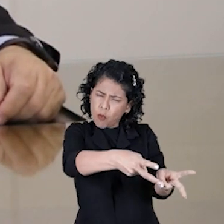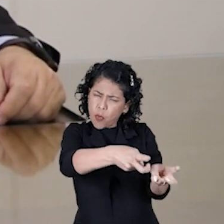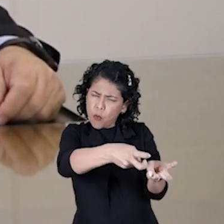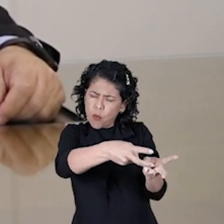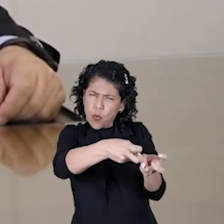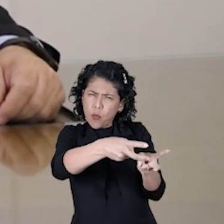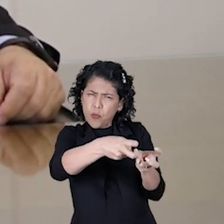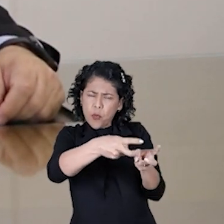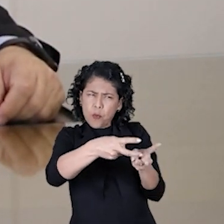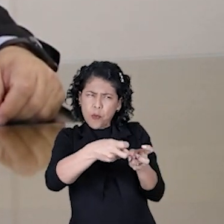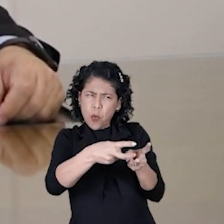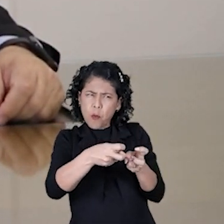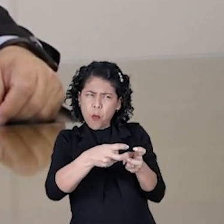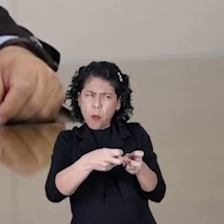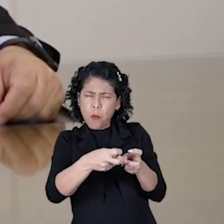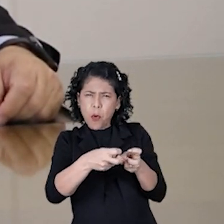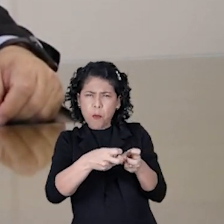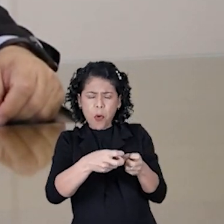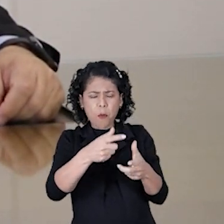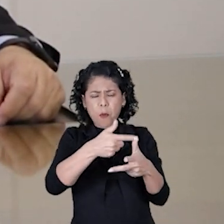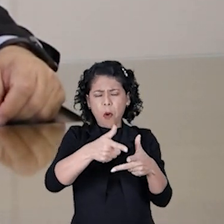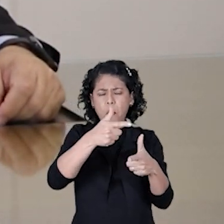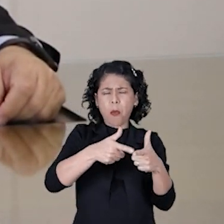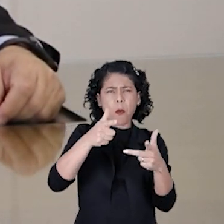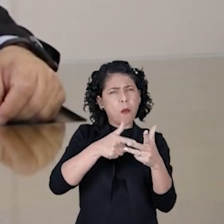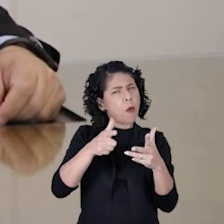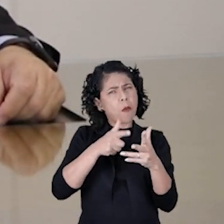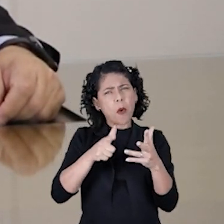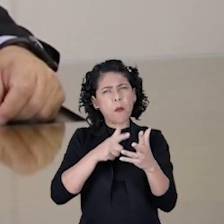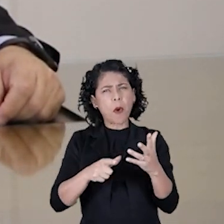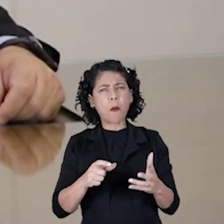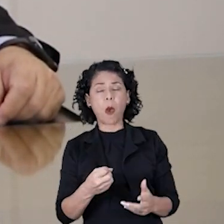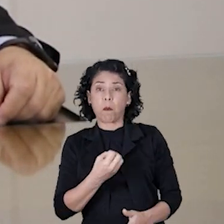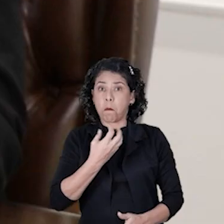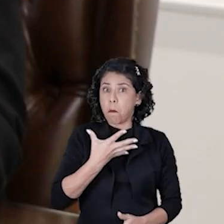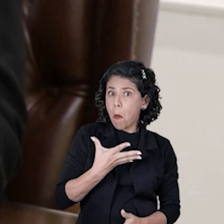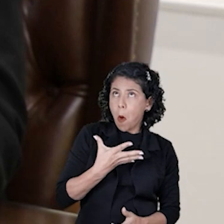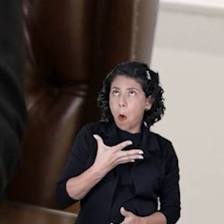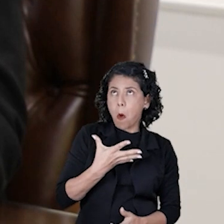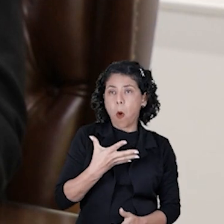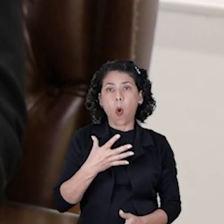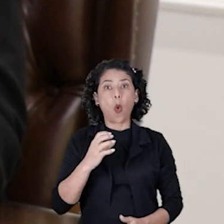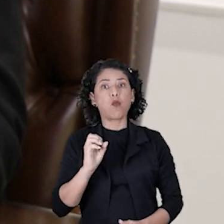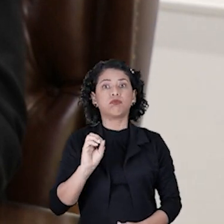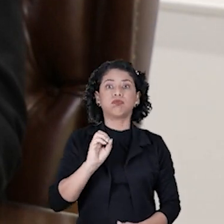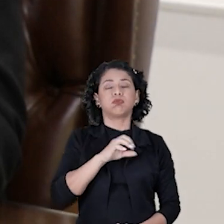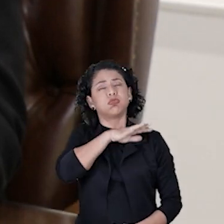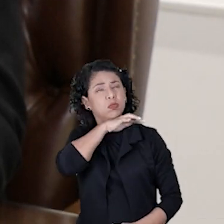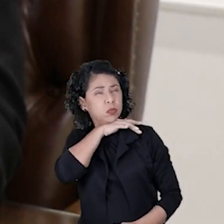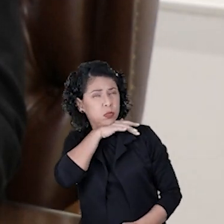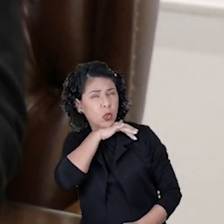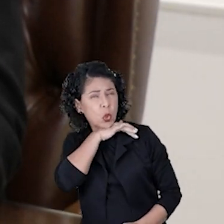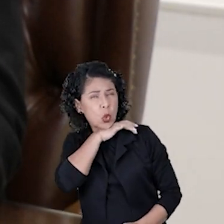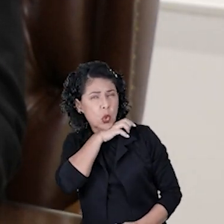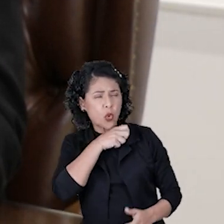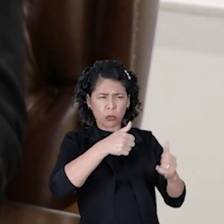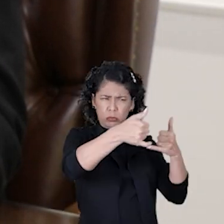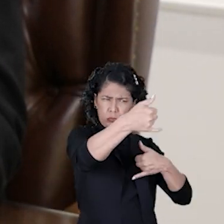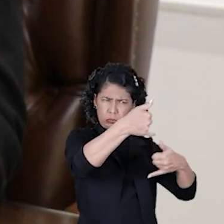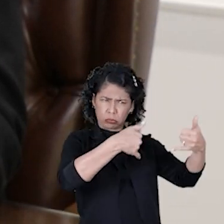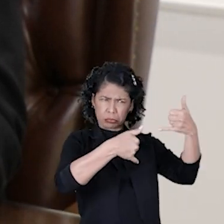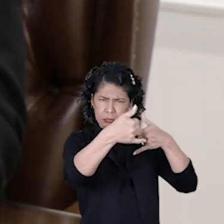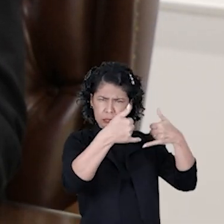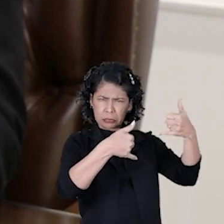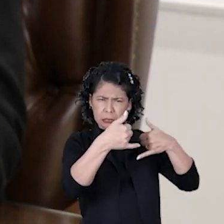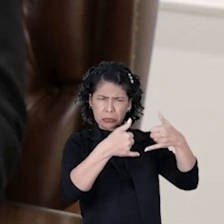também de vários desembargadores, podemos aferir as necessidades daquela comarca. É ali que a gente obtém o feedback